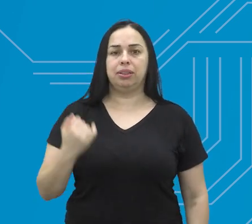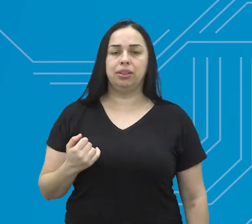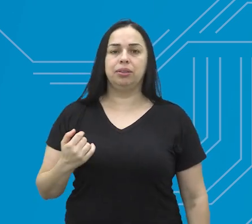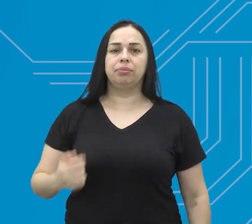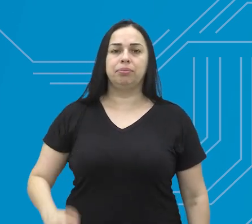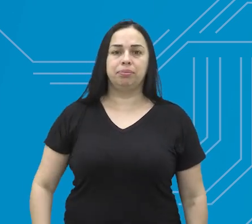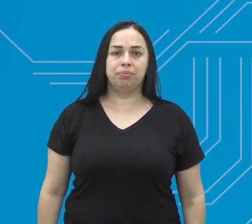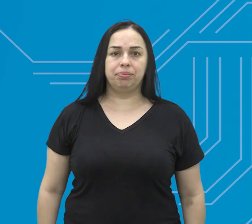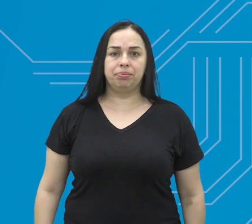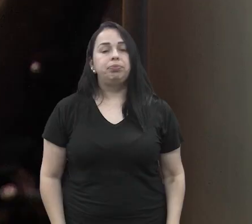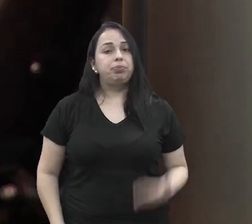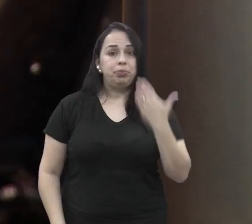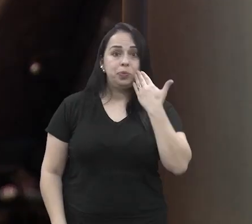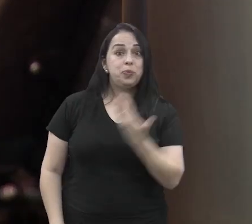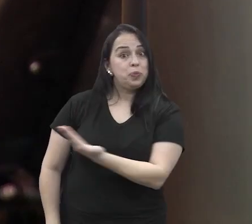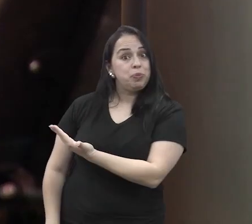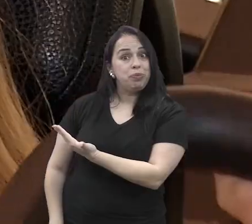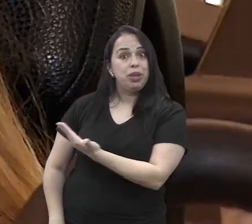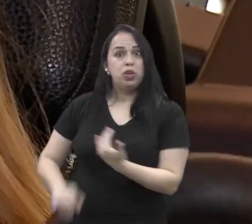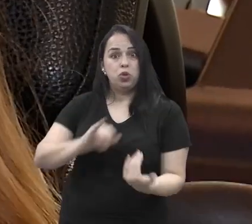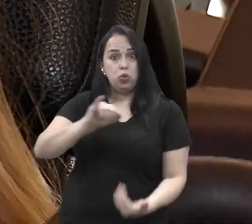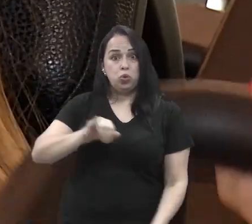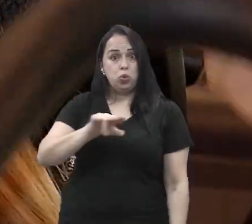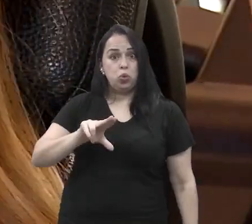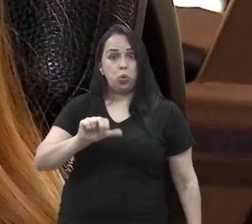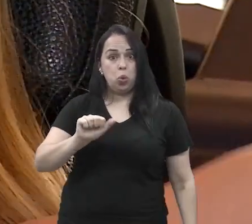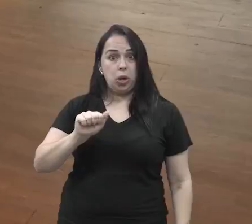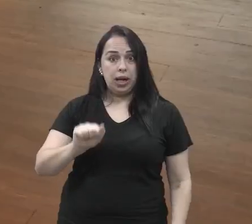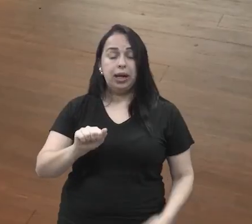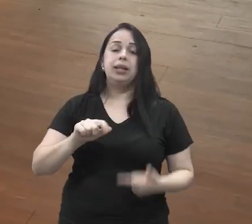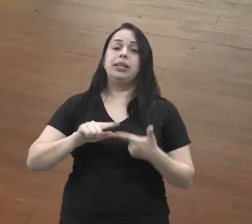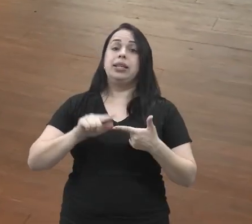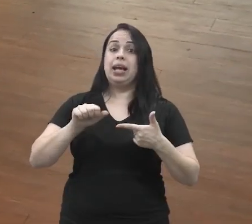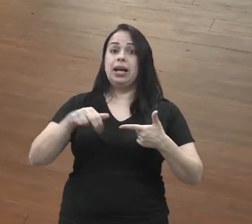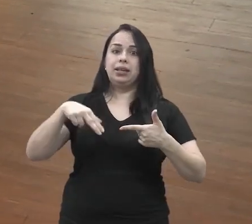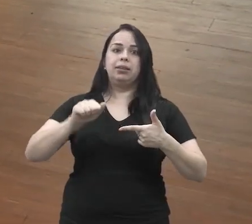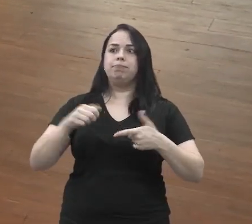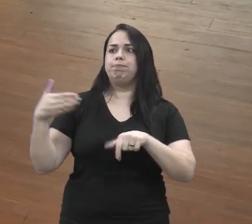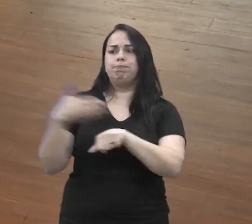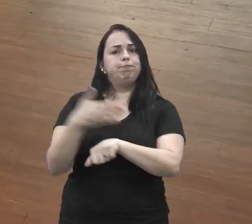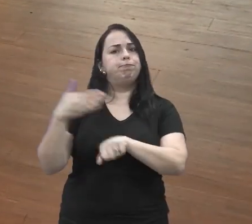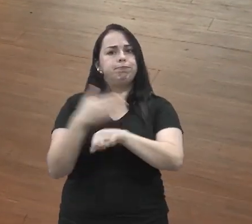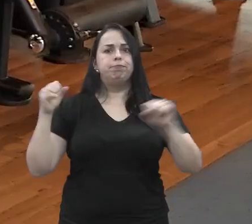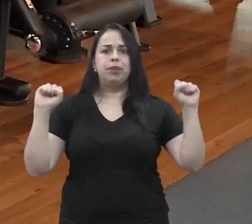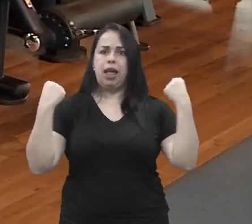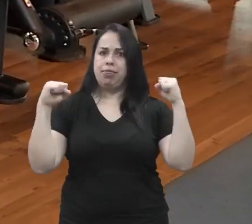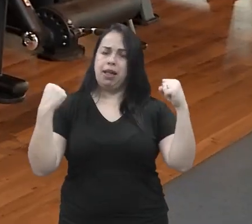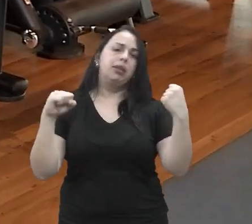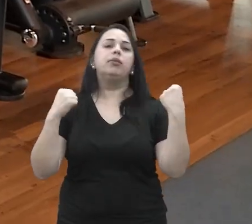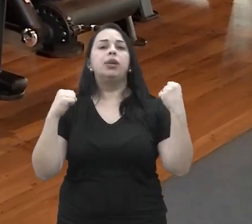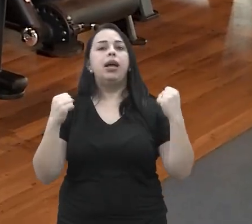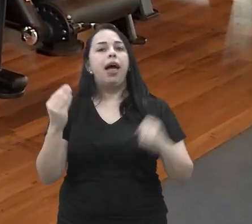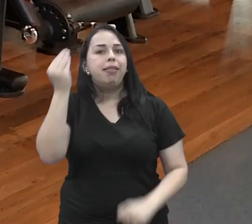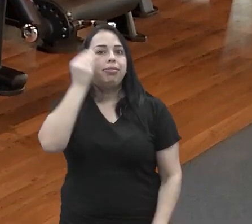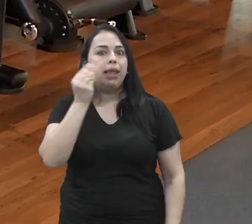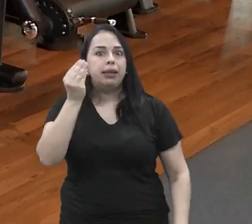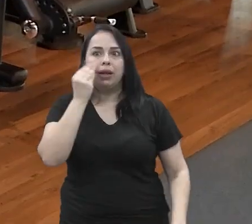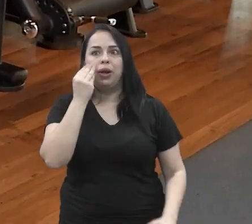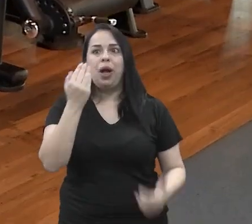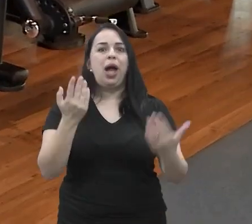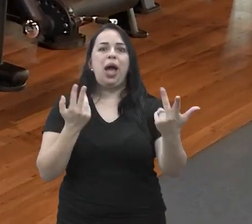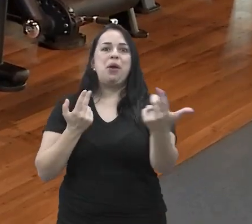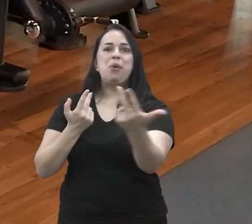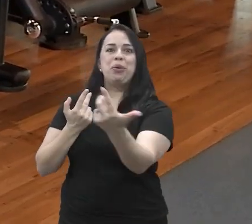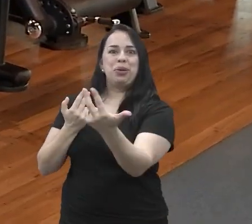nos estabelecimentos. Júlia e Ana frequentam a academia regularmente. As duas estudantes buscam